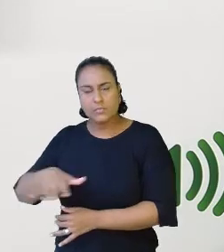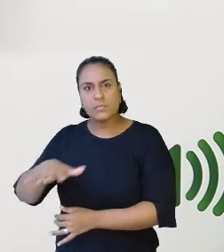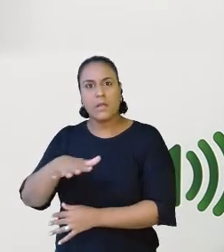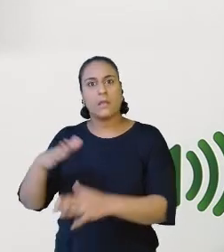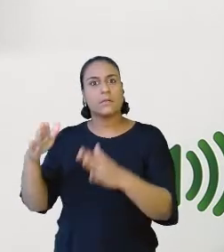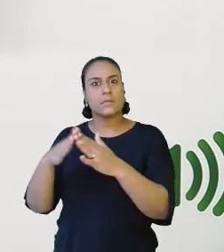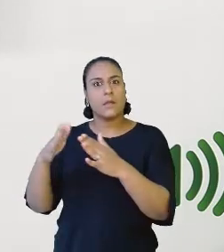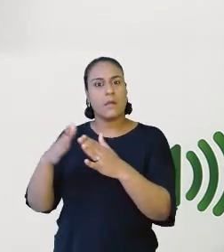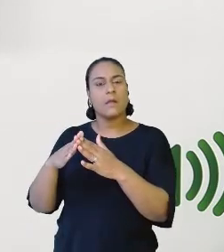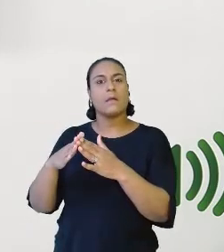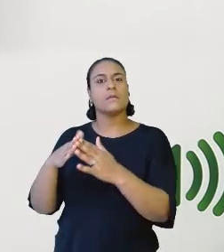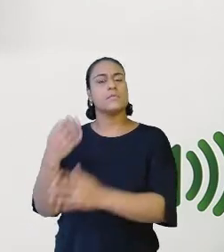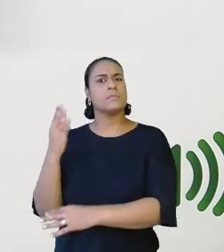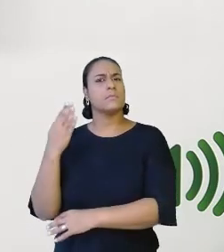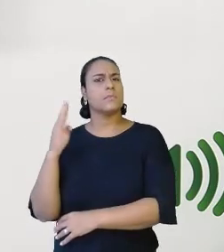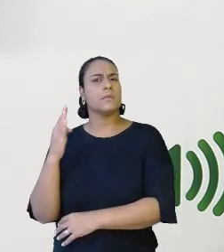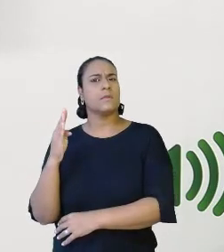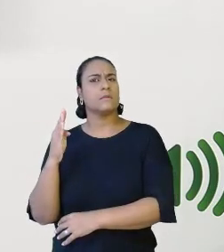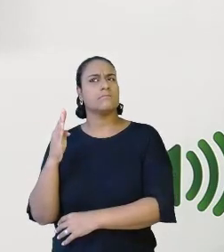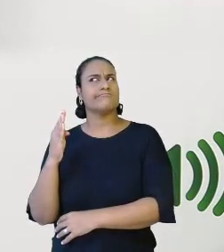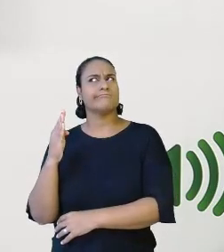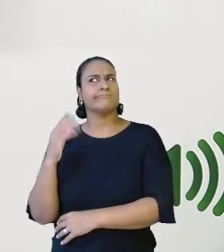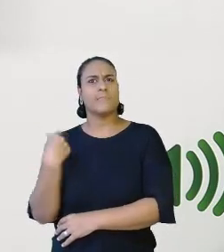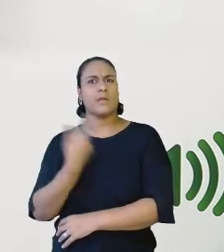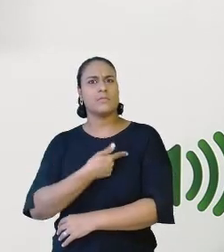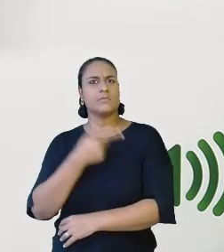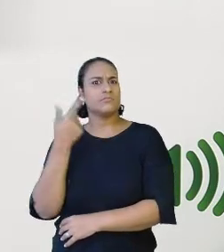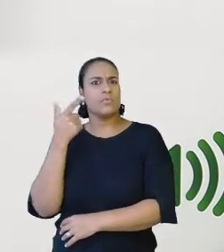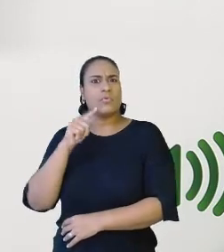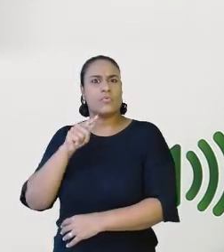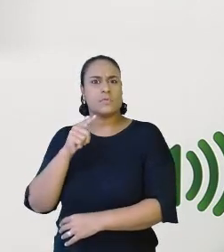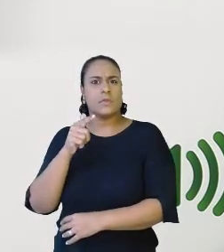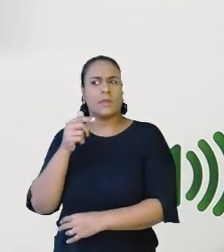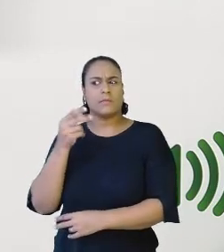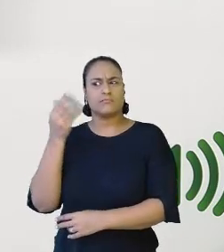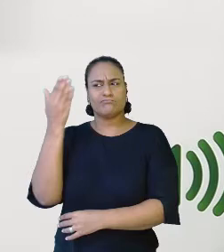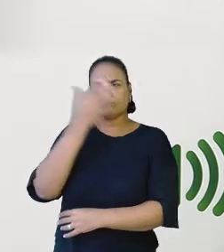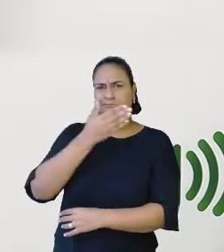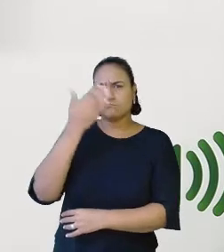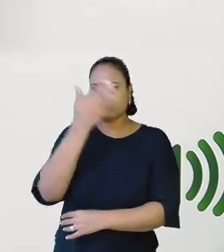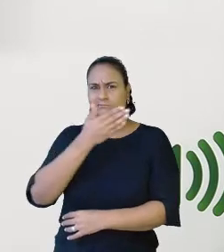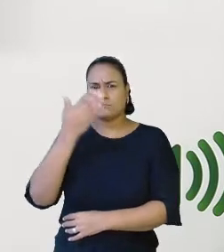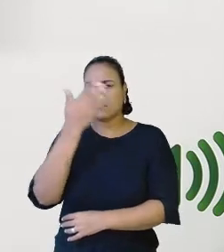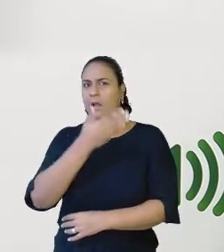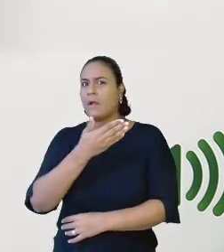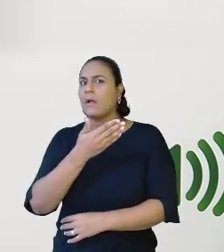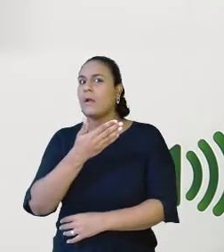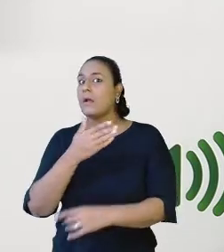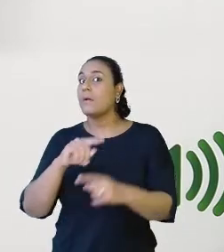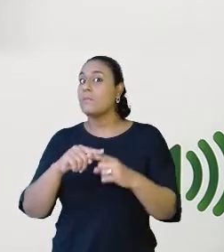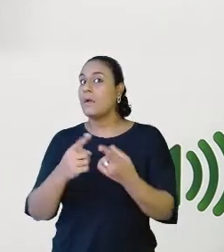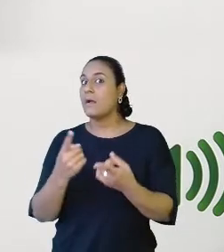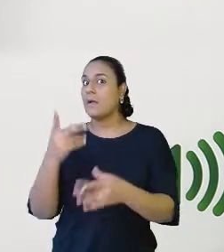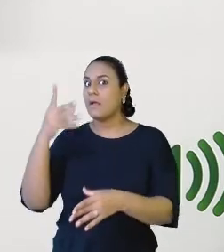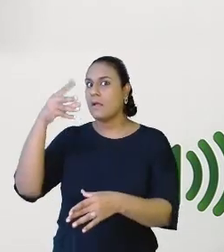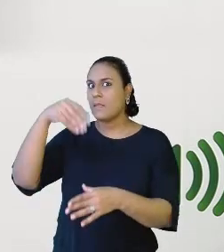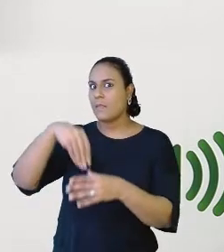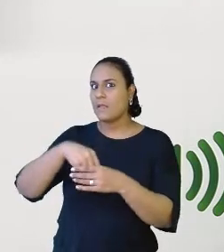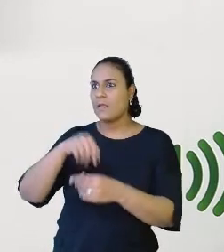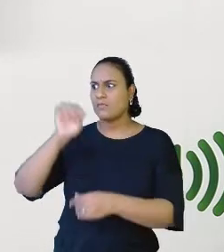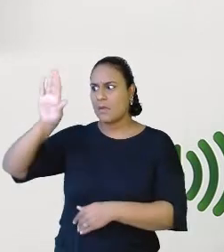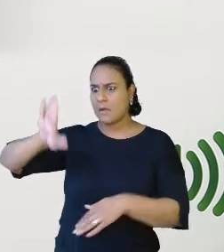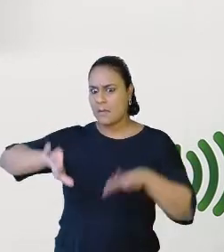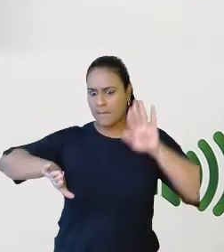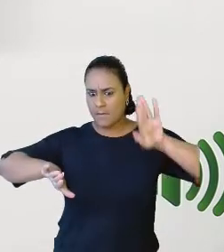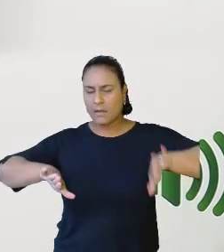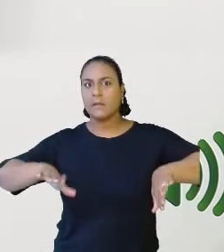no banheiro, a gente não consegue visualizar muitas vezes, mas ali dentro das paredes há